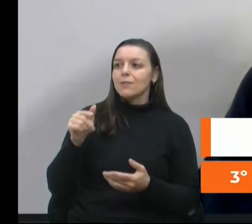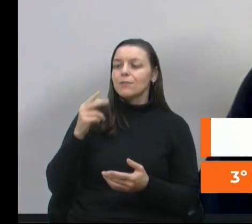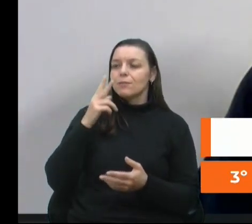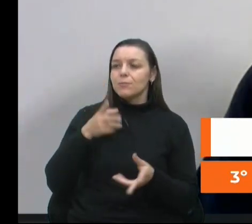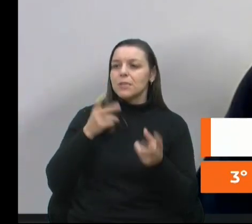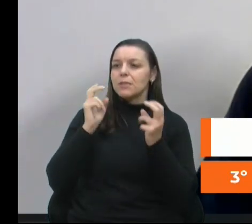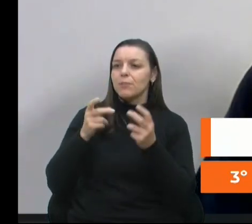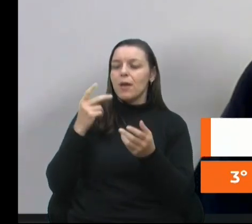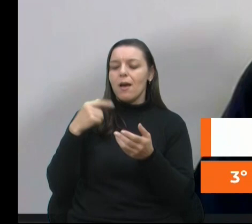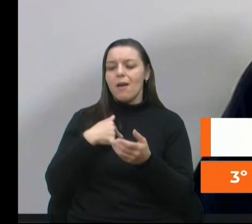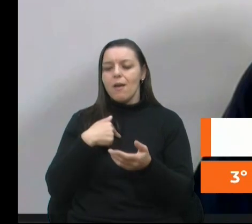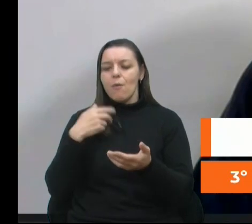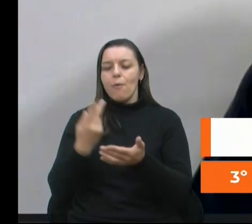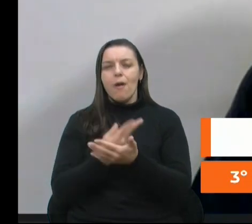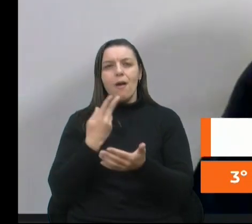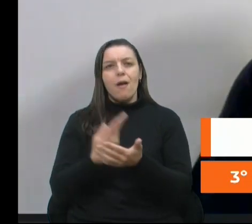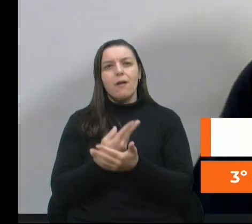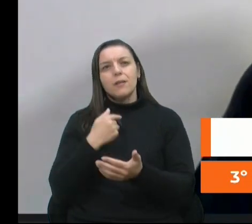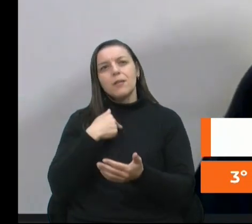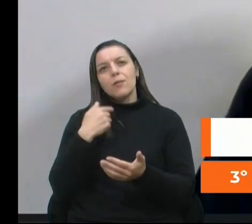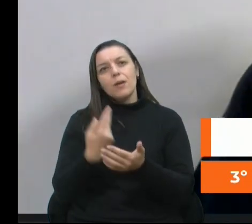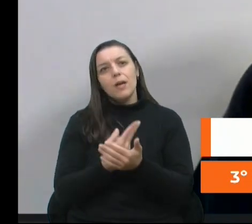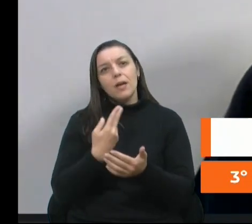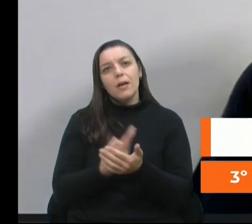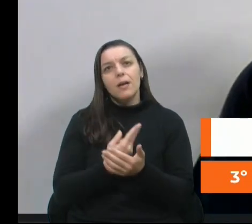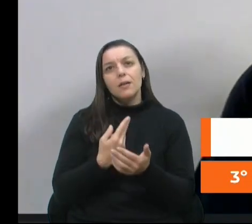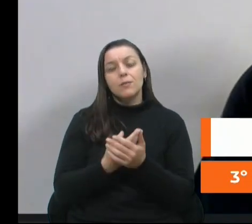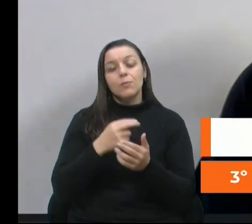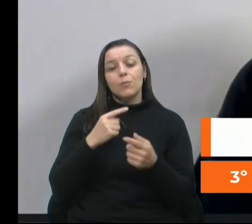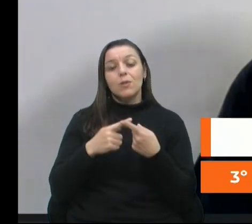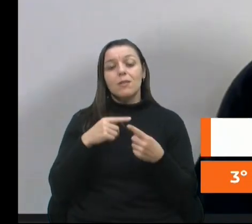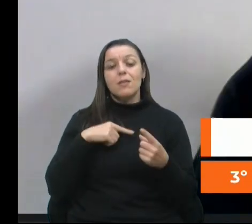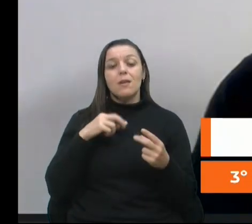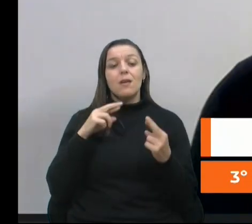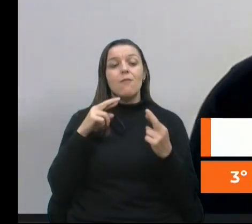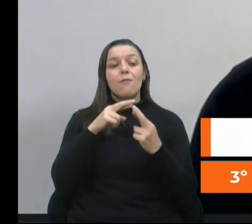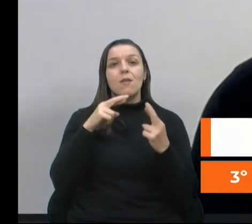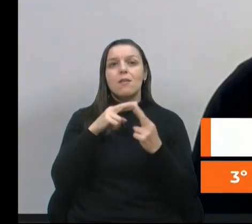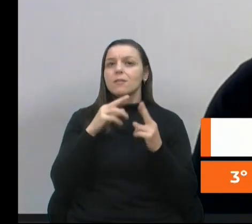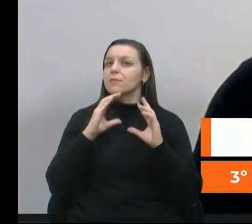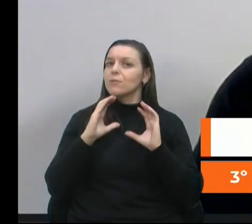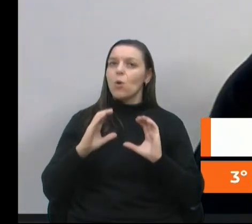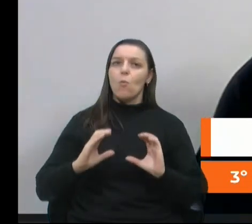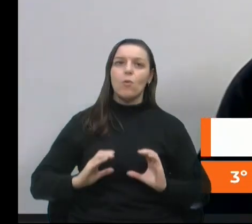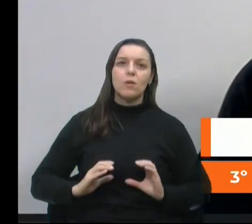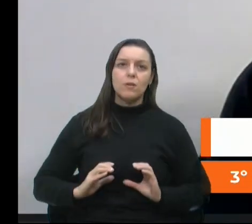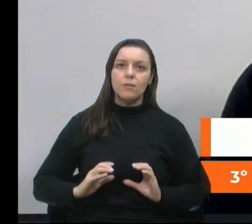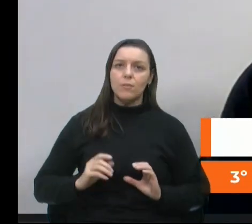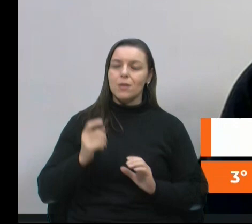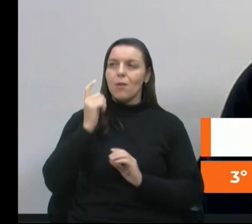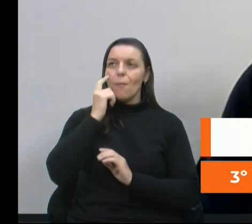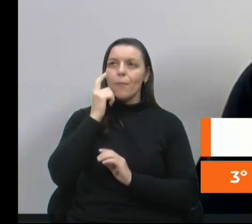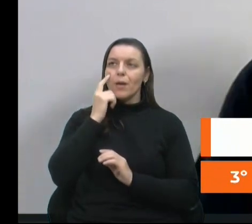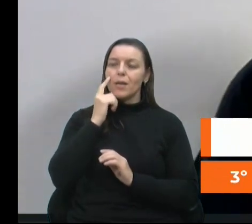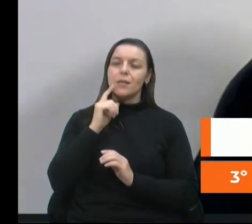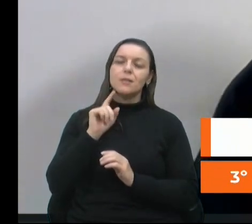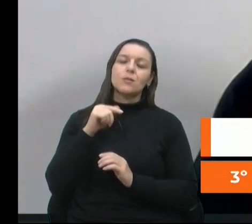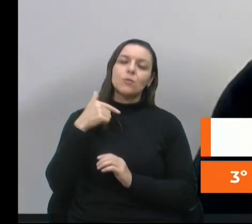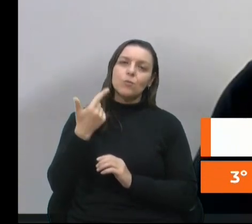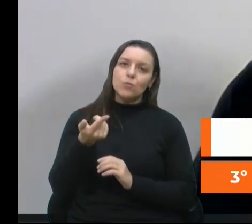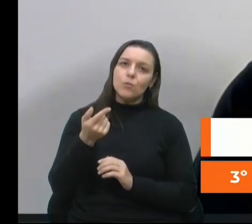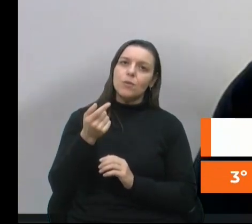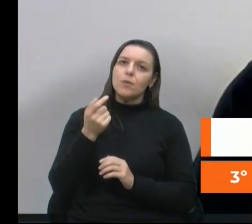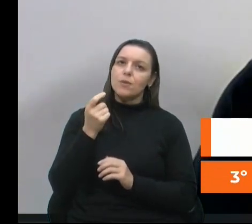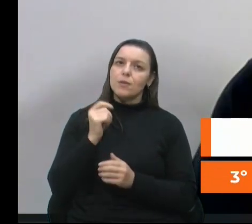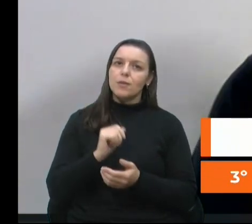como errado, porque as outras referências que ele está observando não se comportam como ele, não pensam como ele, não